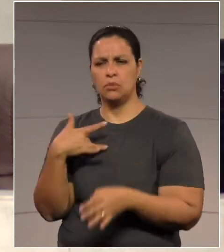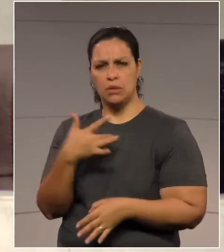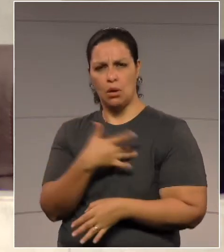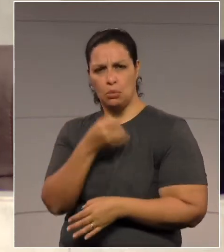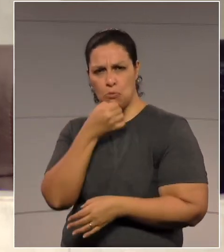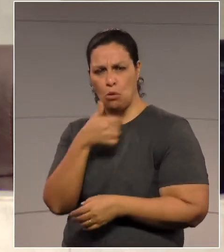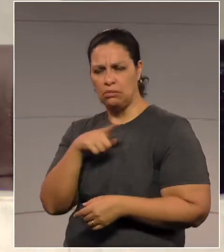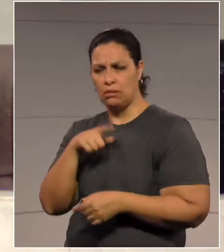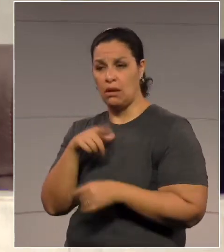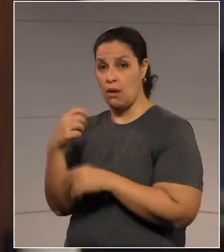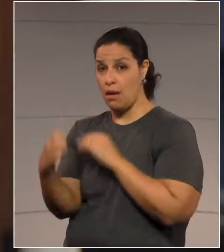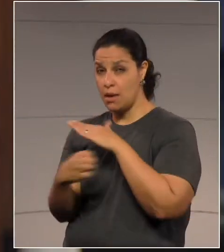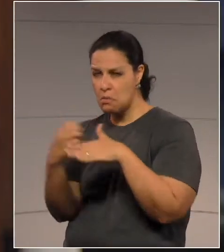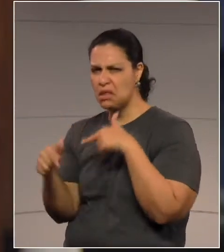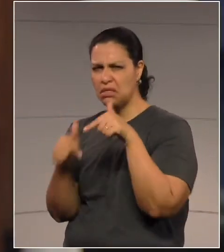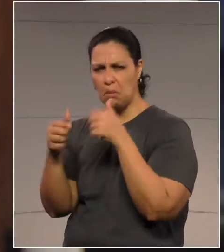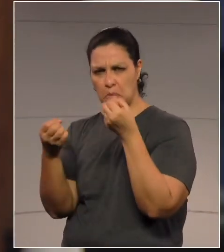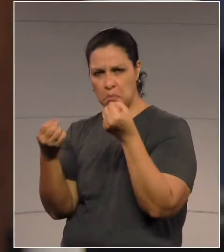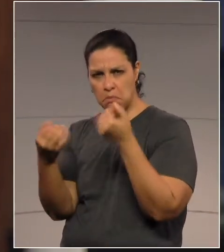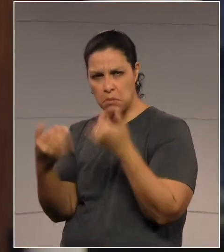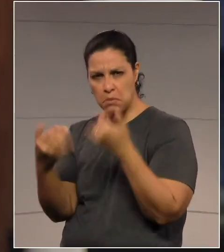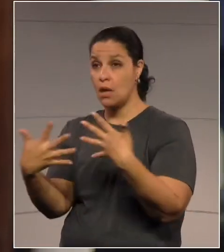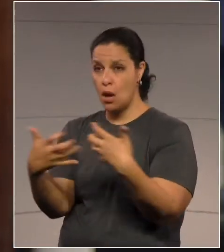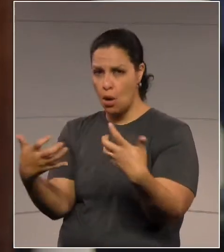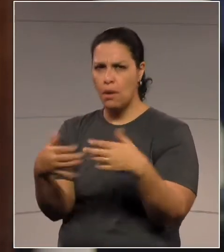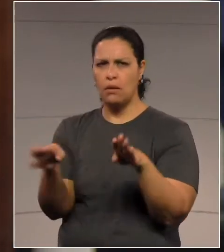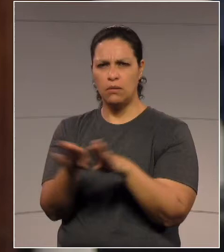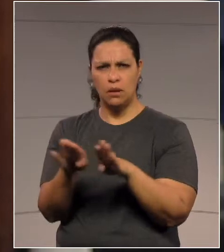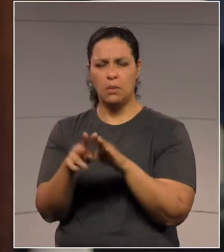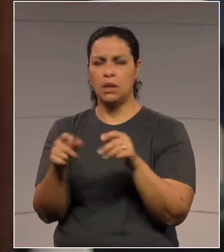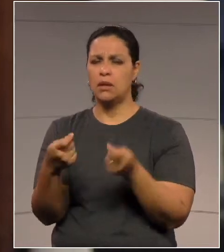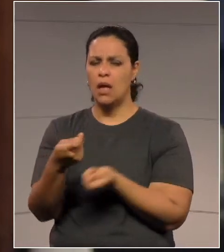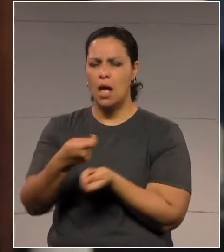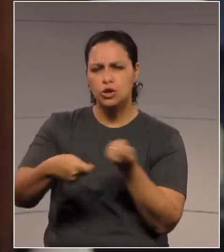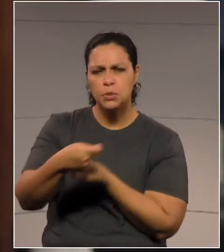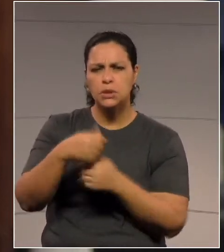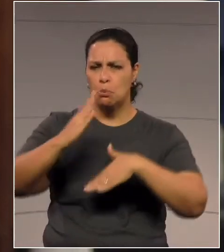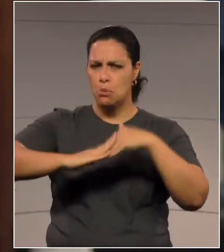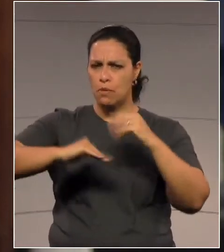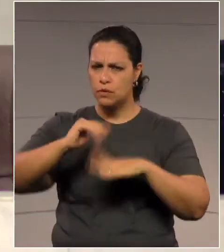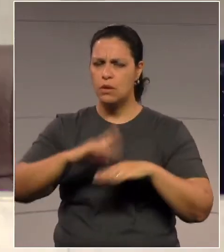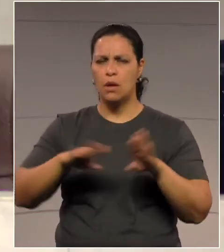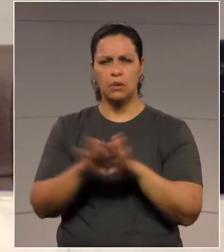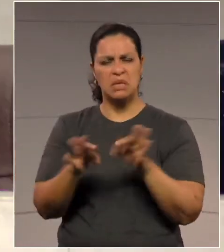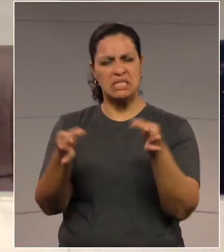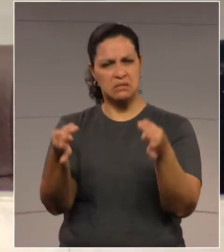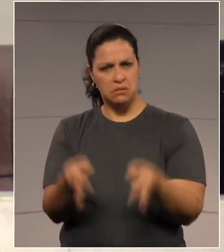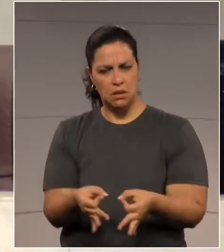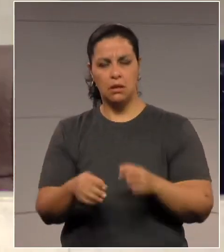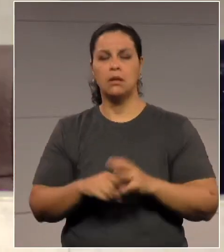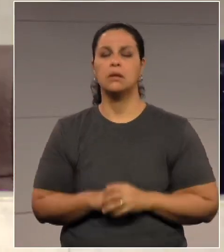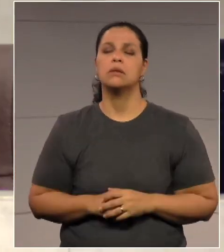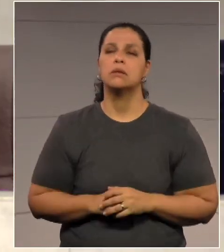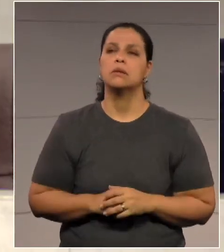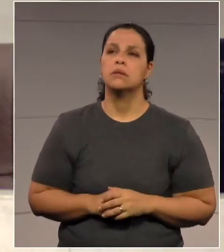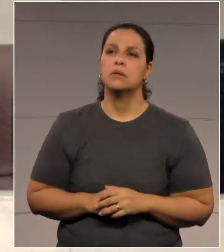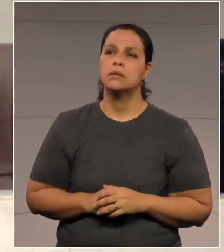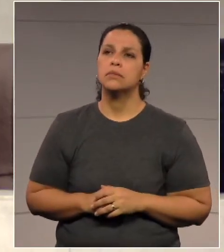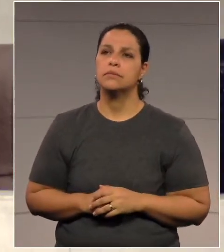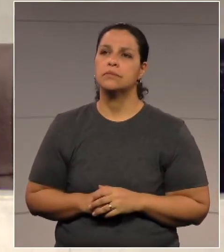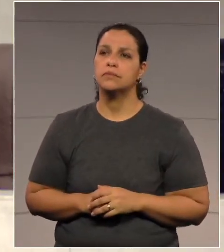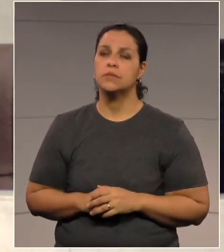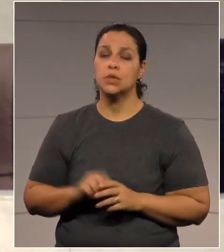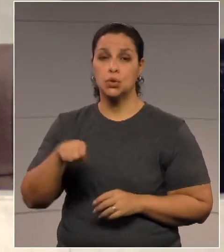saudável, sadia. A Copel, da mesma forma, tem uma gestão muito profissional, muito adequada.